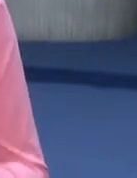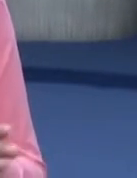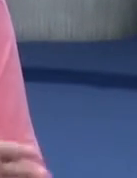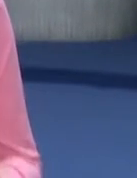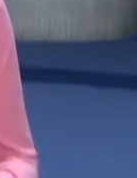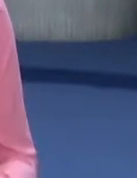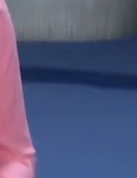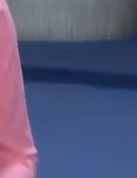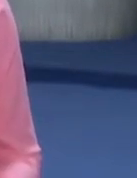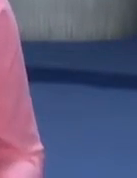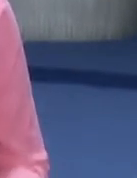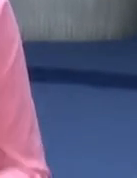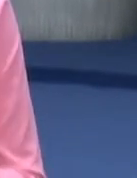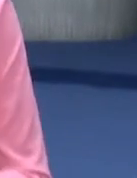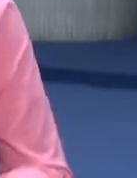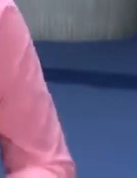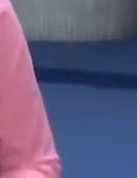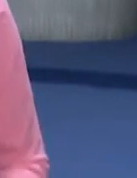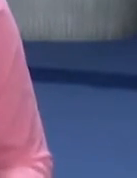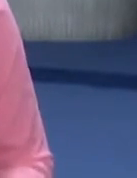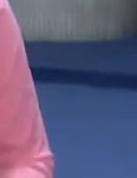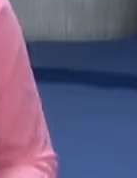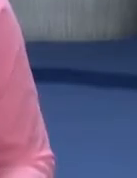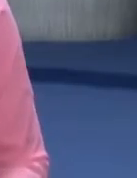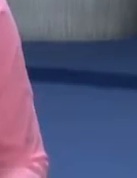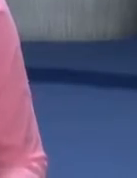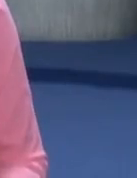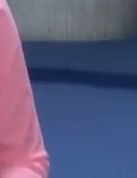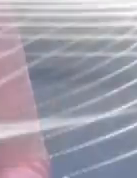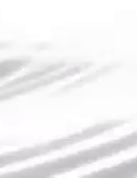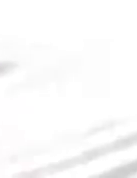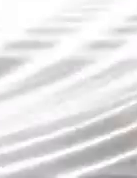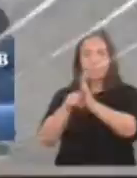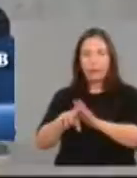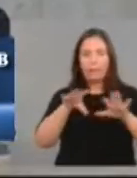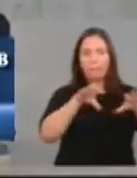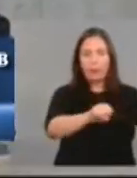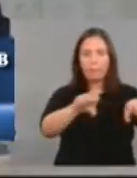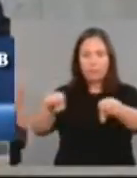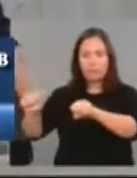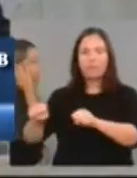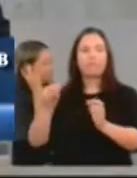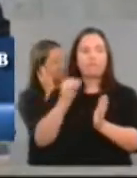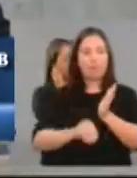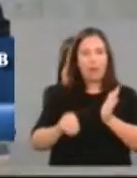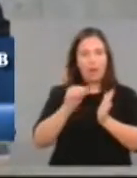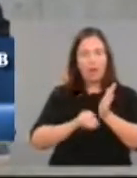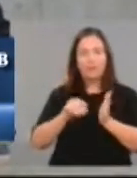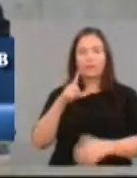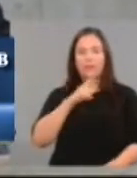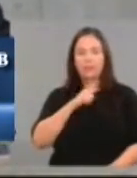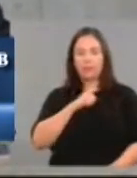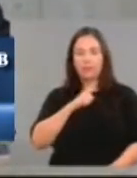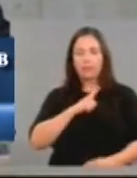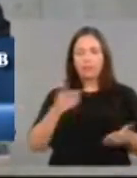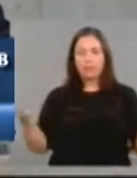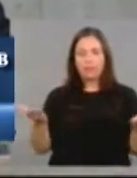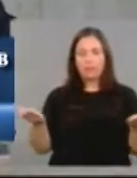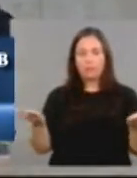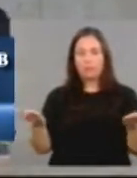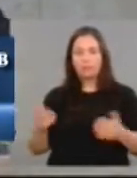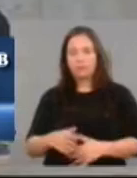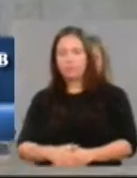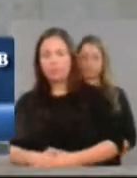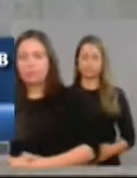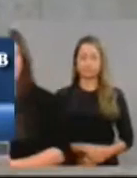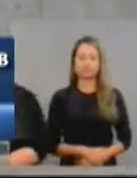foram o sistema penitenciário e Segurança Pública acompanhe o número que foi dado pela própria secretaria que é o número